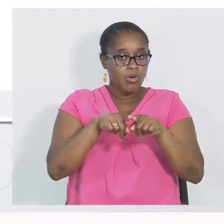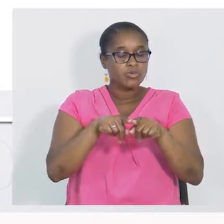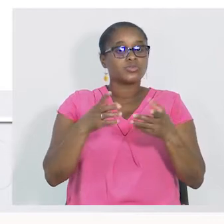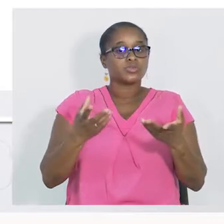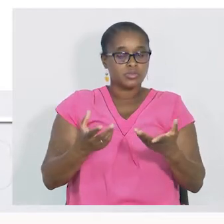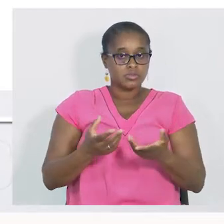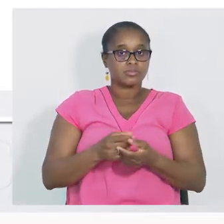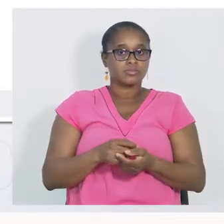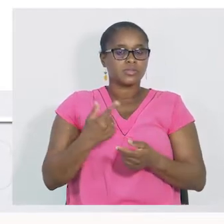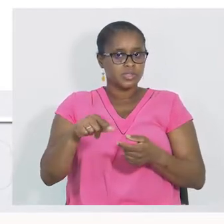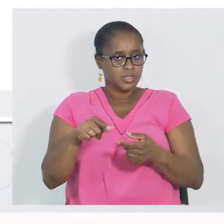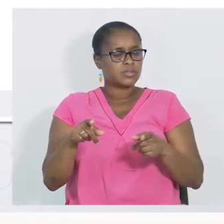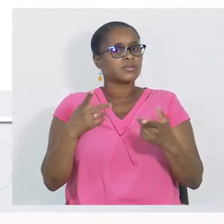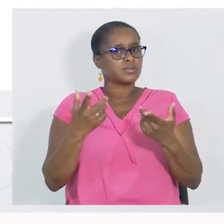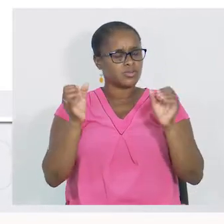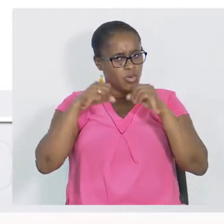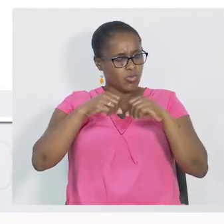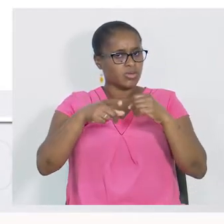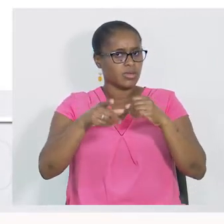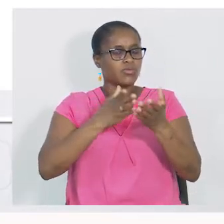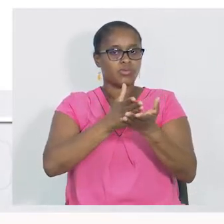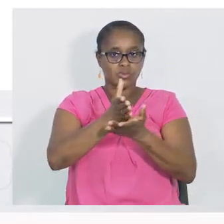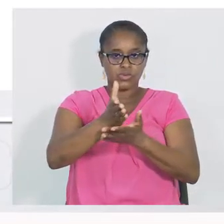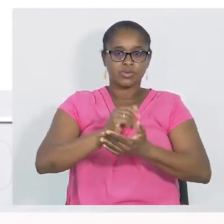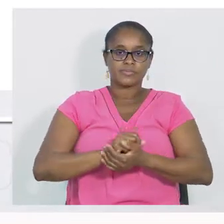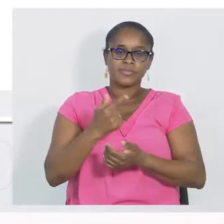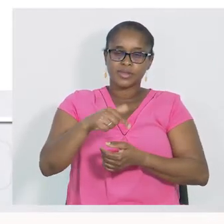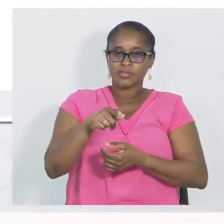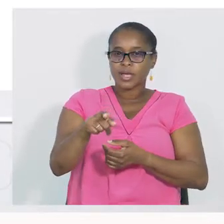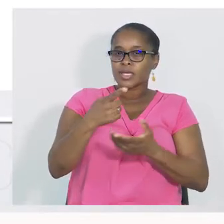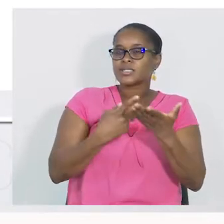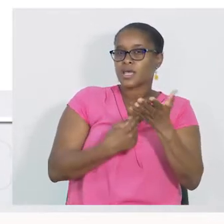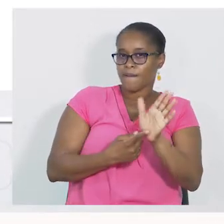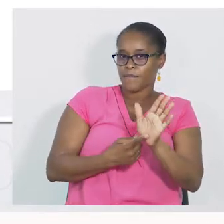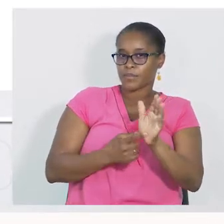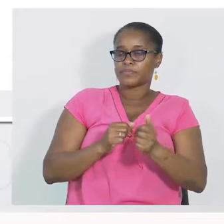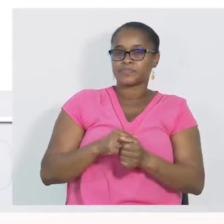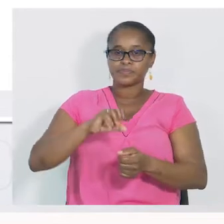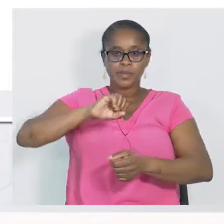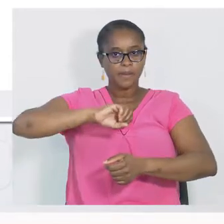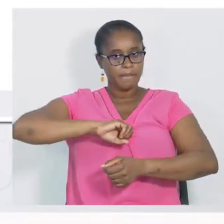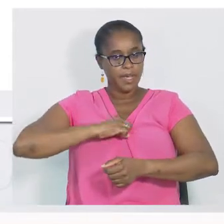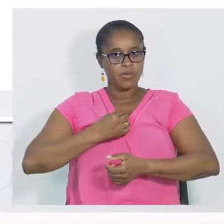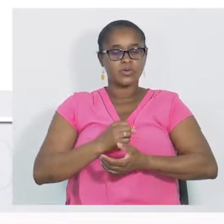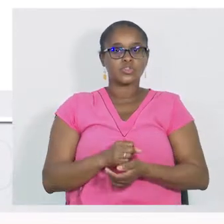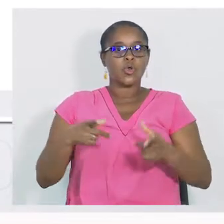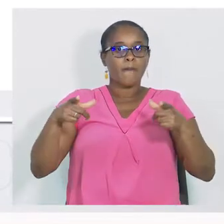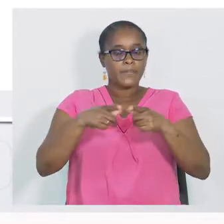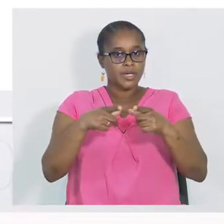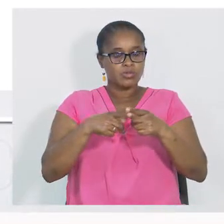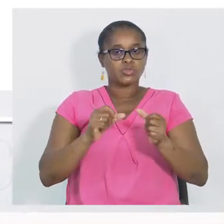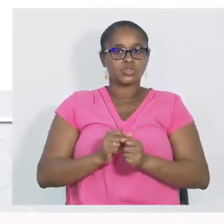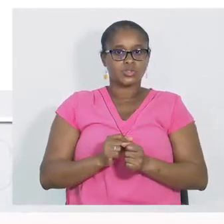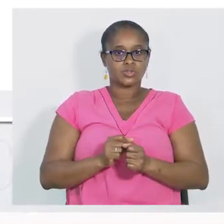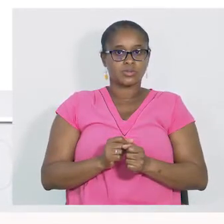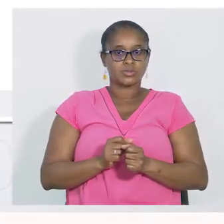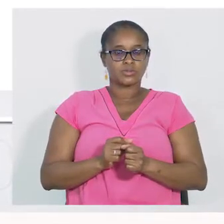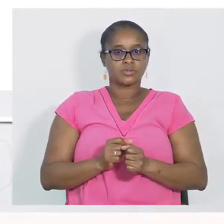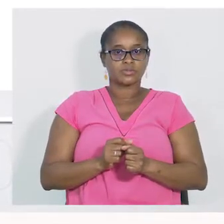determinantes possessivos. Determinantes possessivos são palavras,